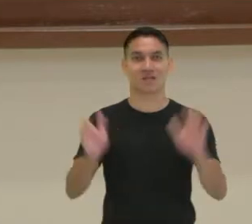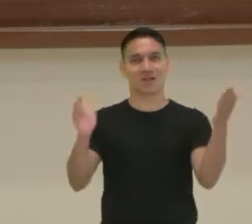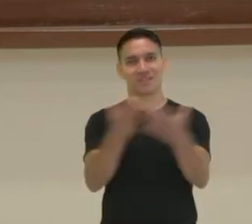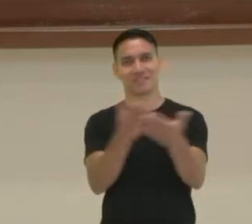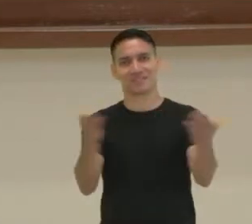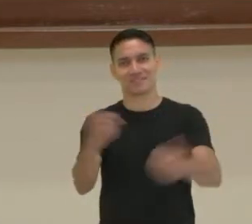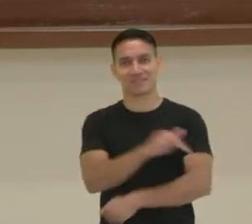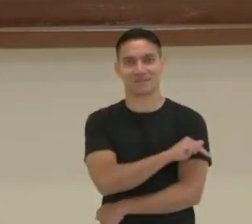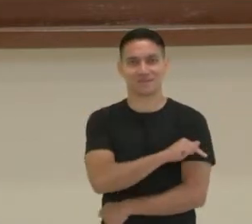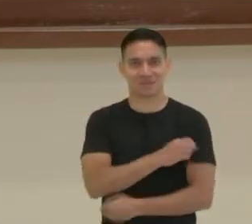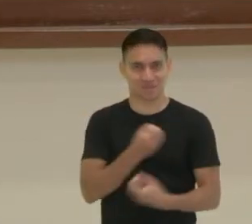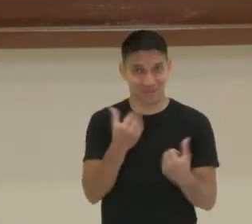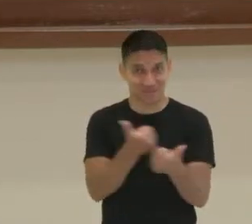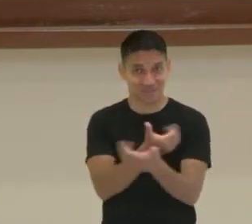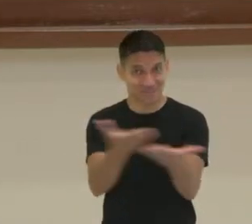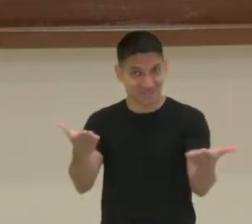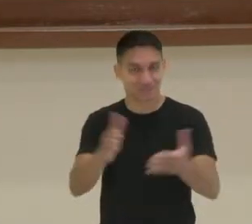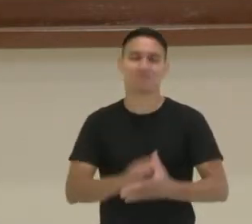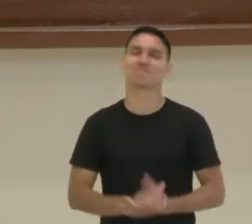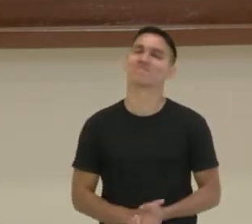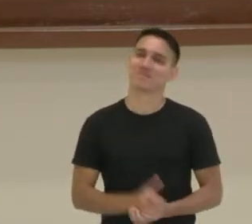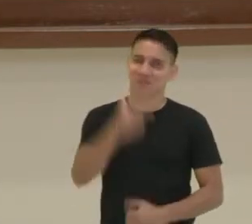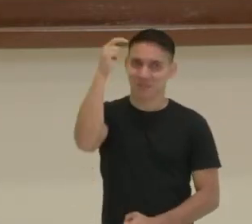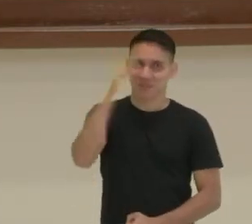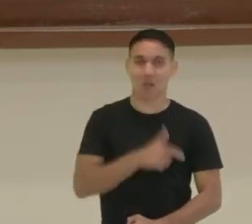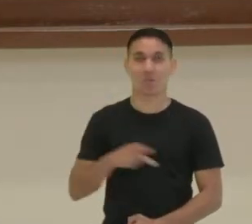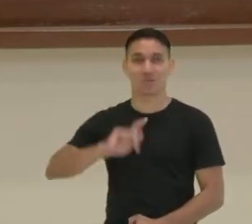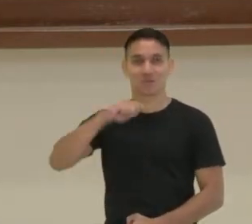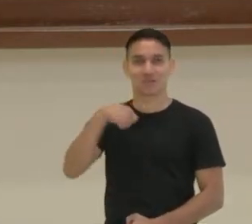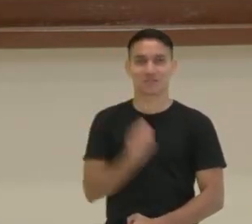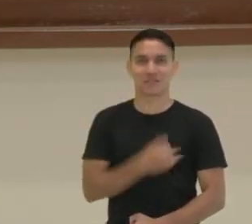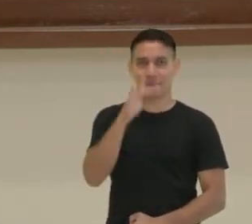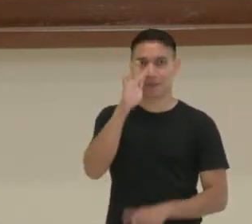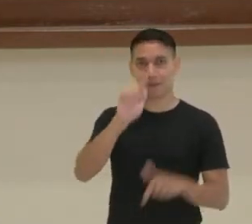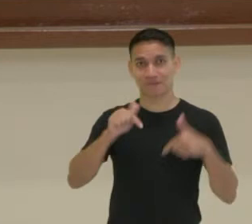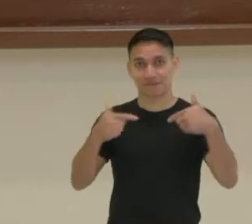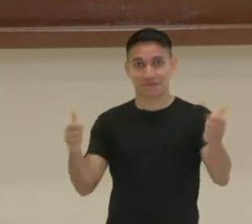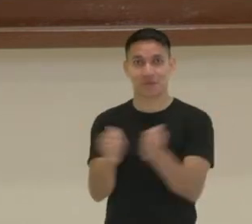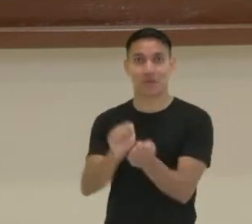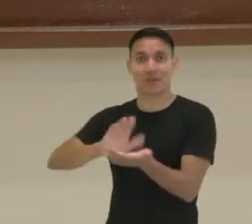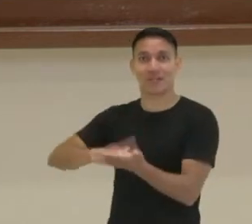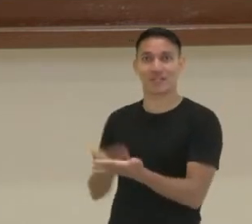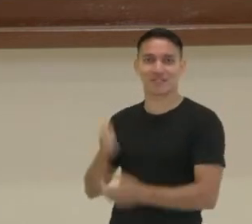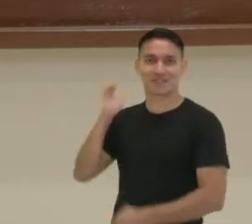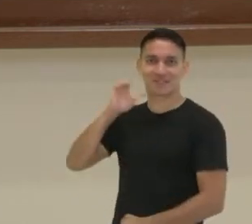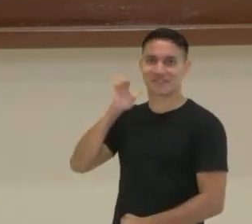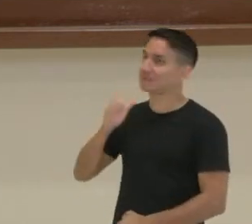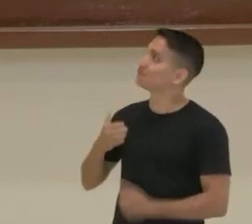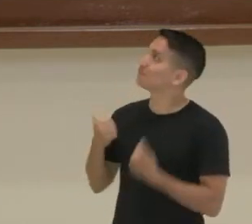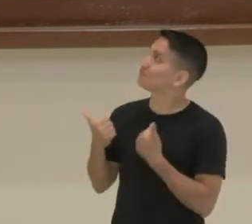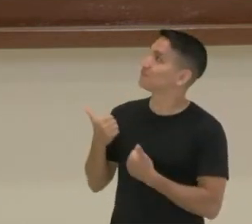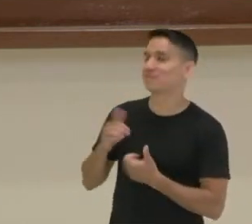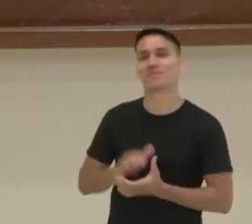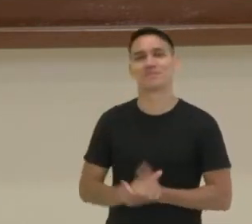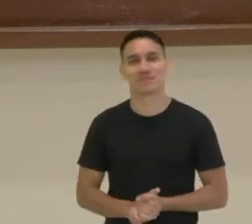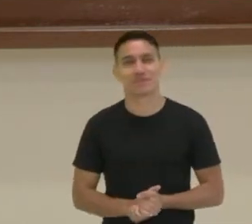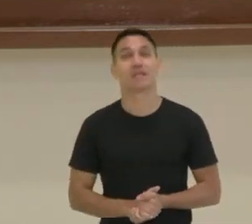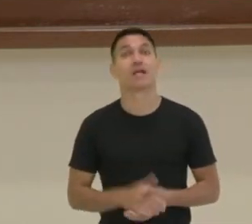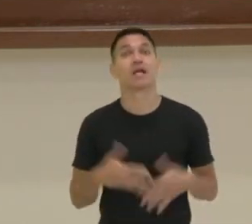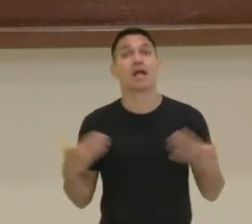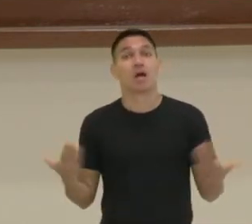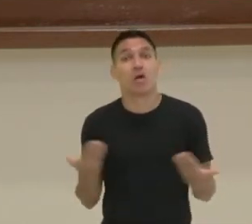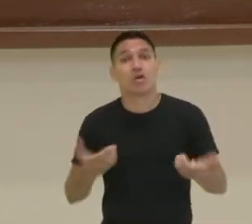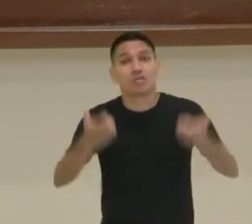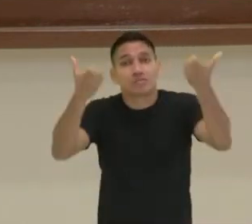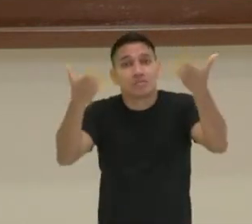Olá, sétimos anos, tudo bem com vocês? Eu sou a professora Rosilda Menger, estamos aqui com o Zion, nosso intérprete de hoje, e hoje